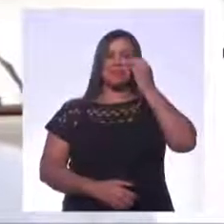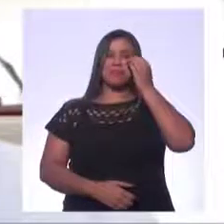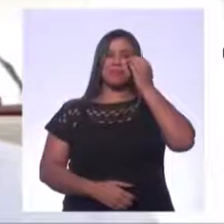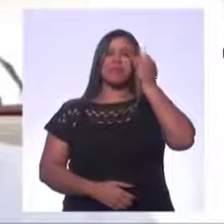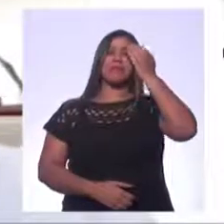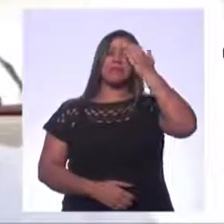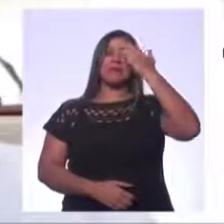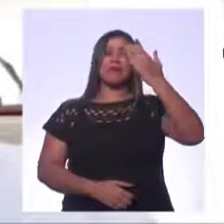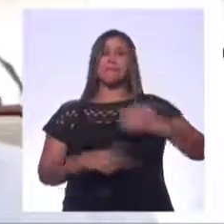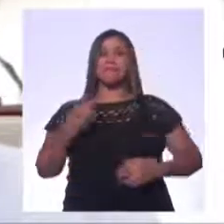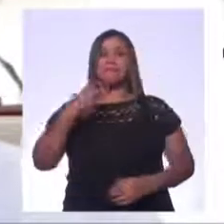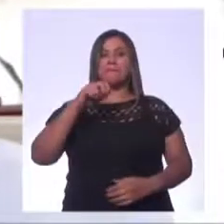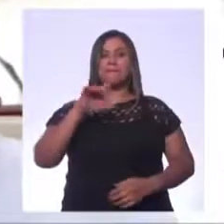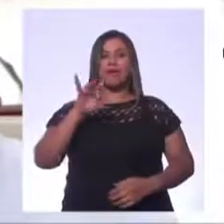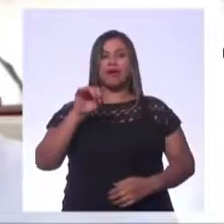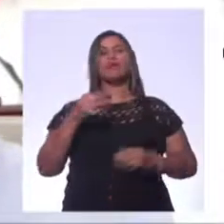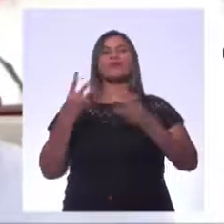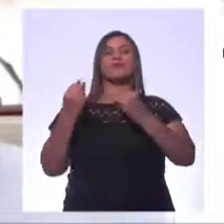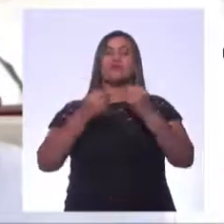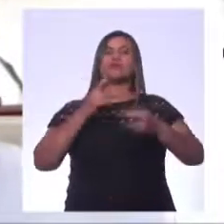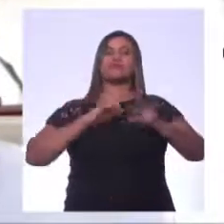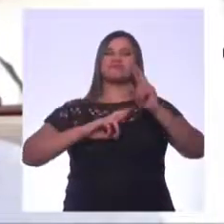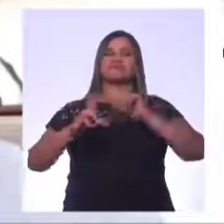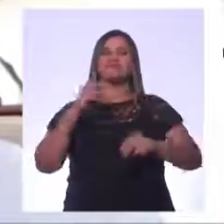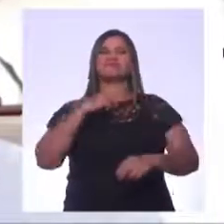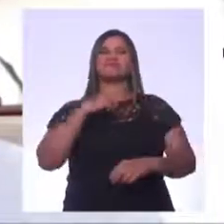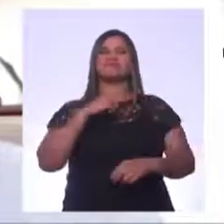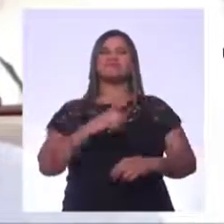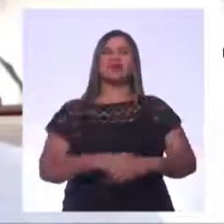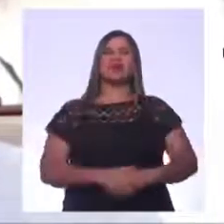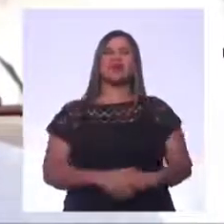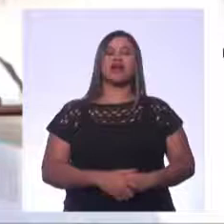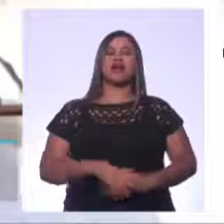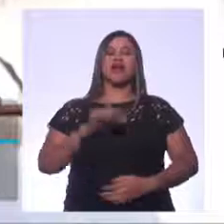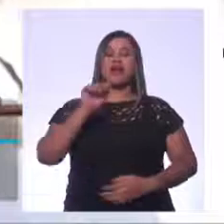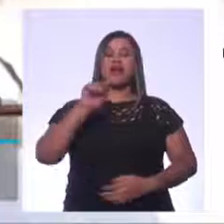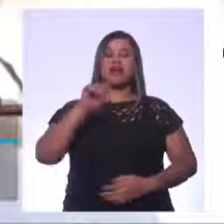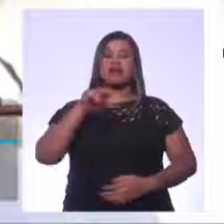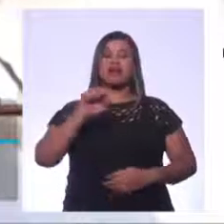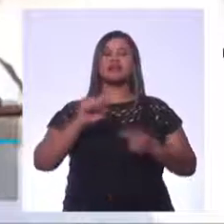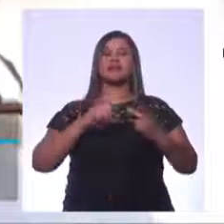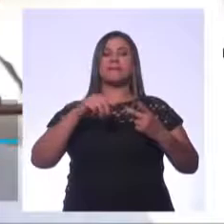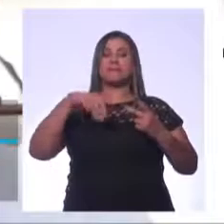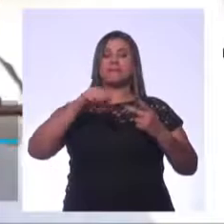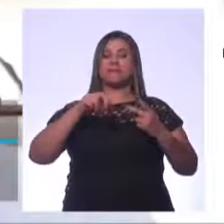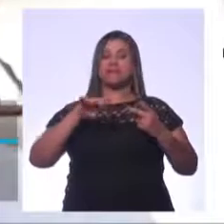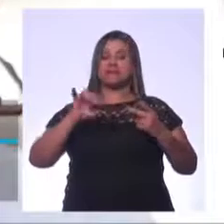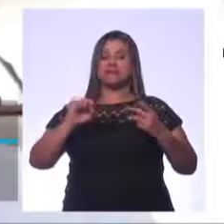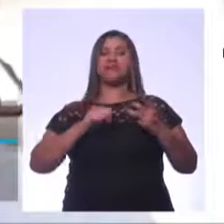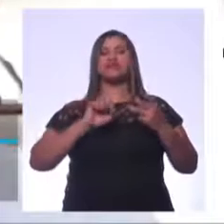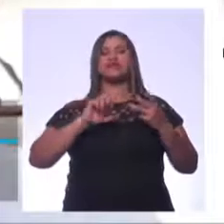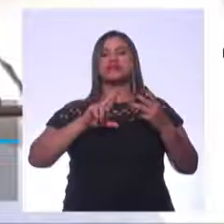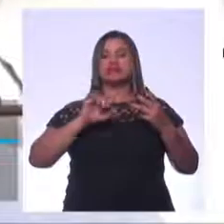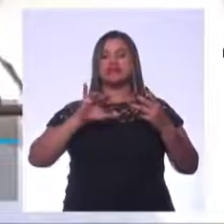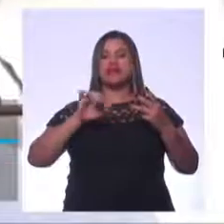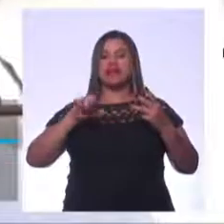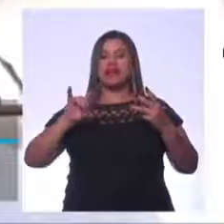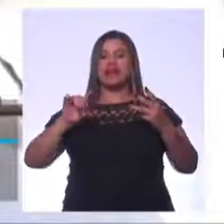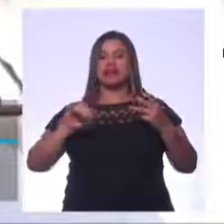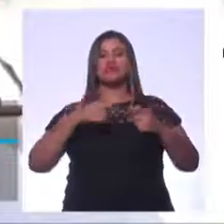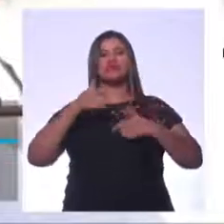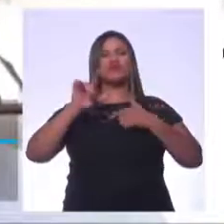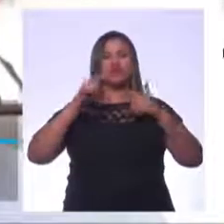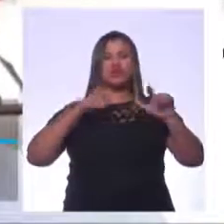Obrigado, Paulo. Nós tivemos uma série de contribuições, então, a Aline, o Matheus, o Ricardo e